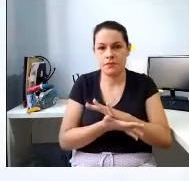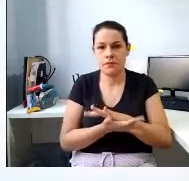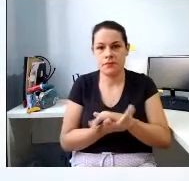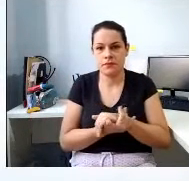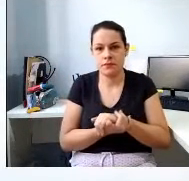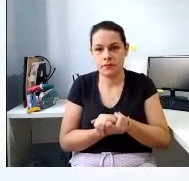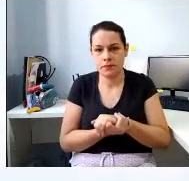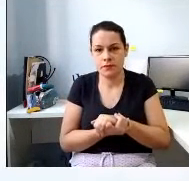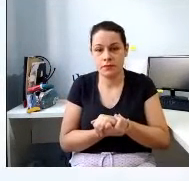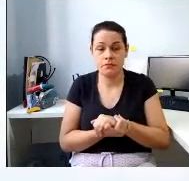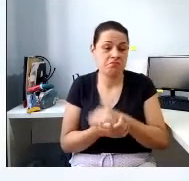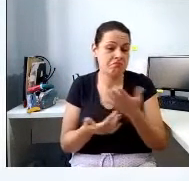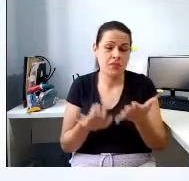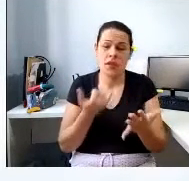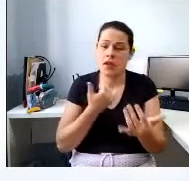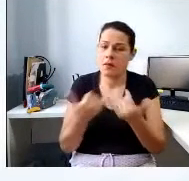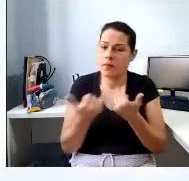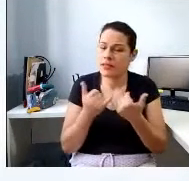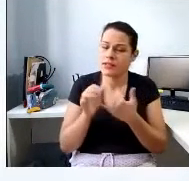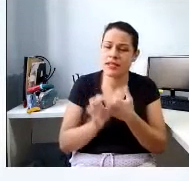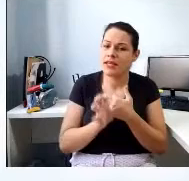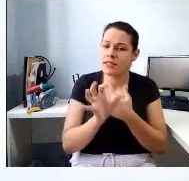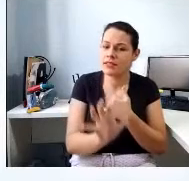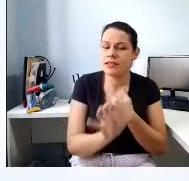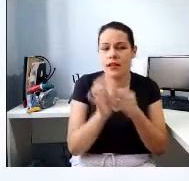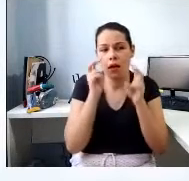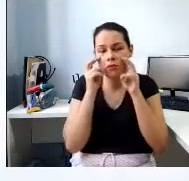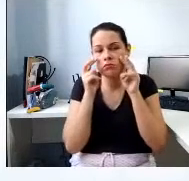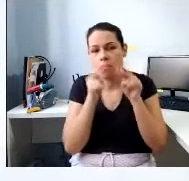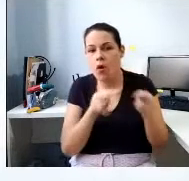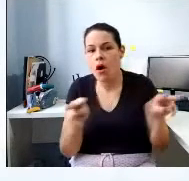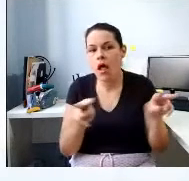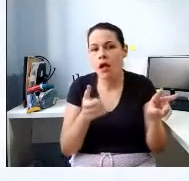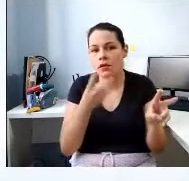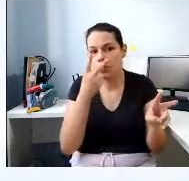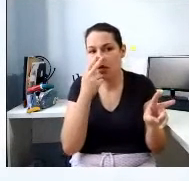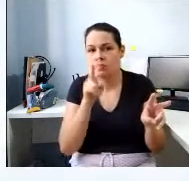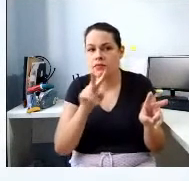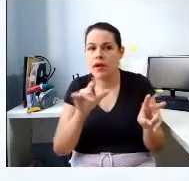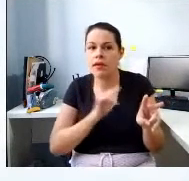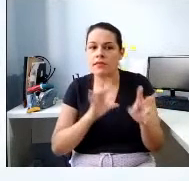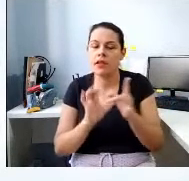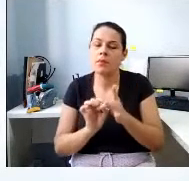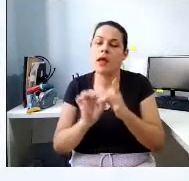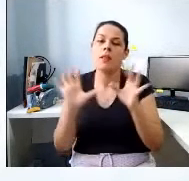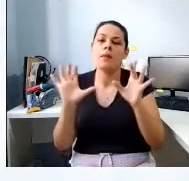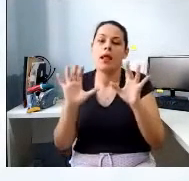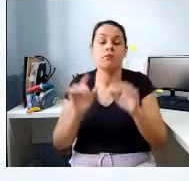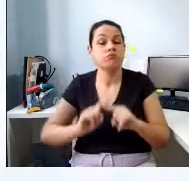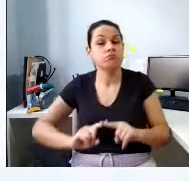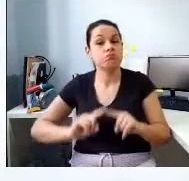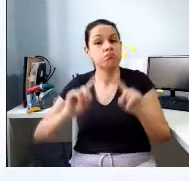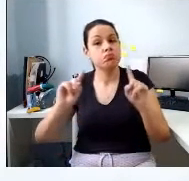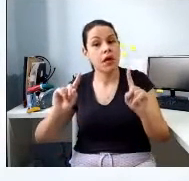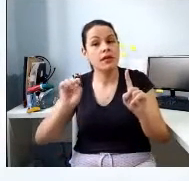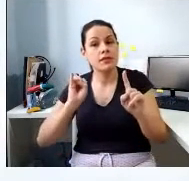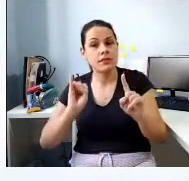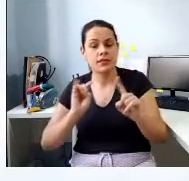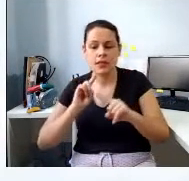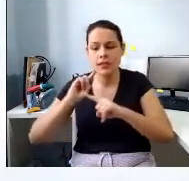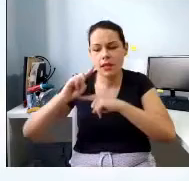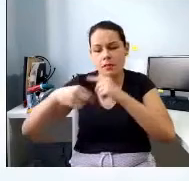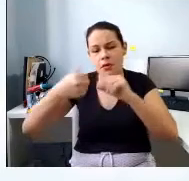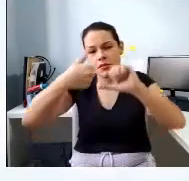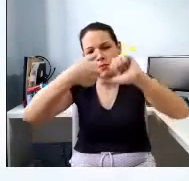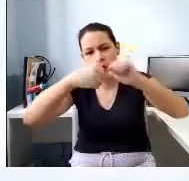A impressão que dá é um pouco um olhar assim, no primeiro momento, a gente verifica isso. Mas quando você vai no detalhe, você